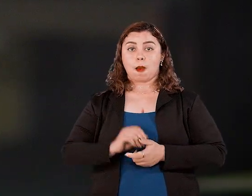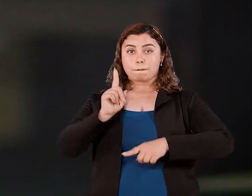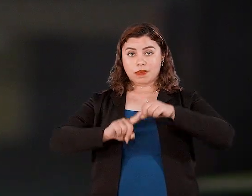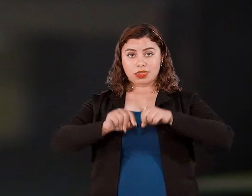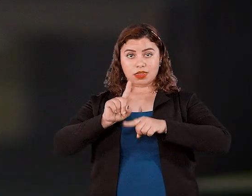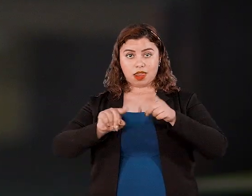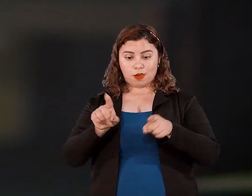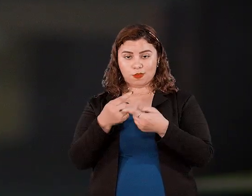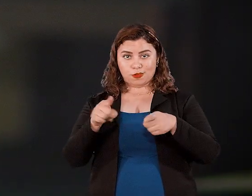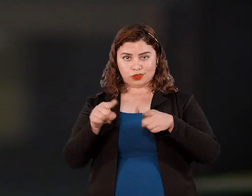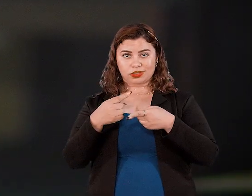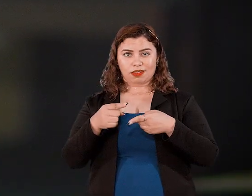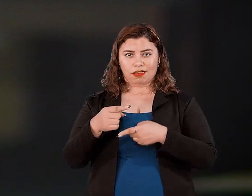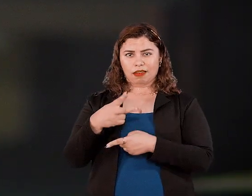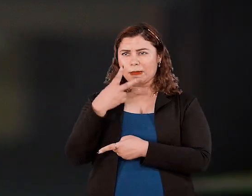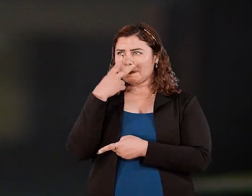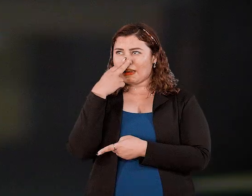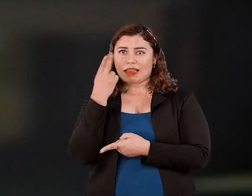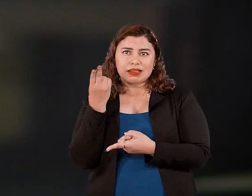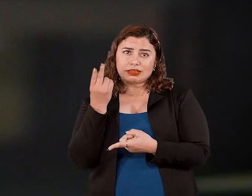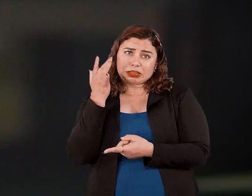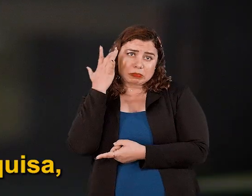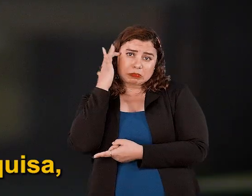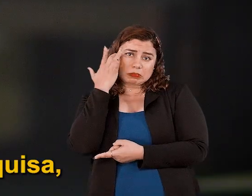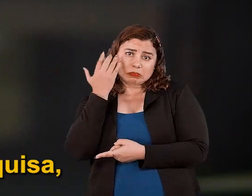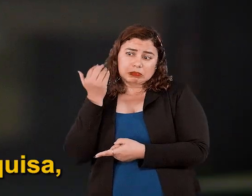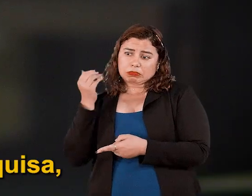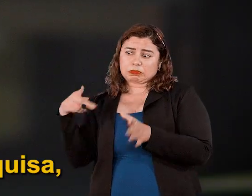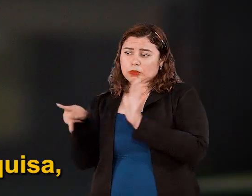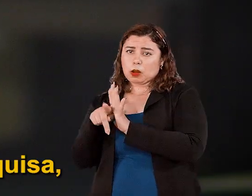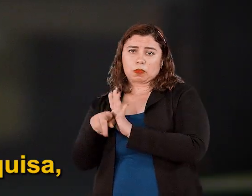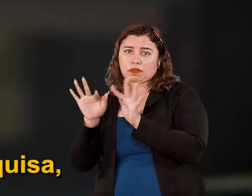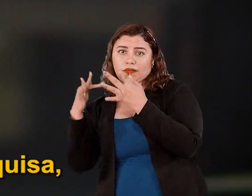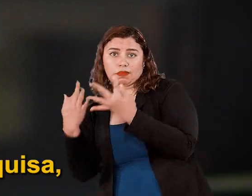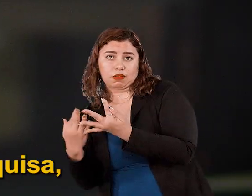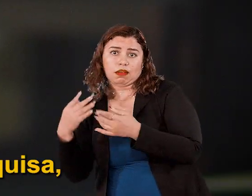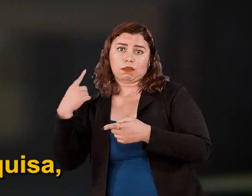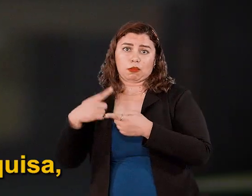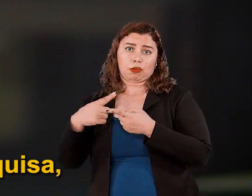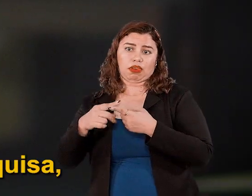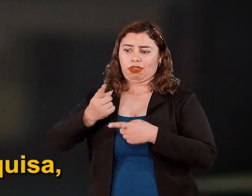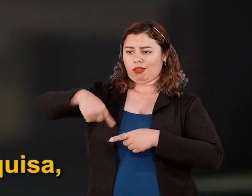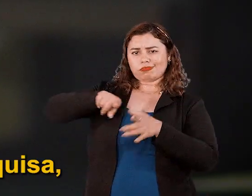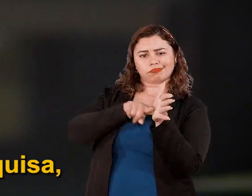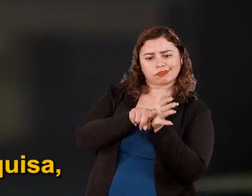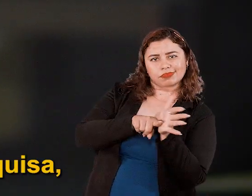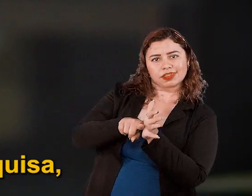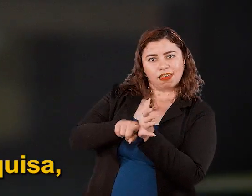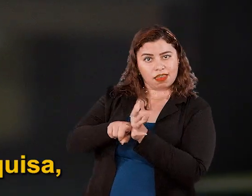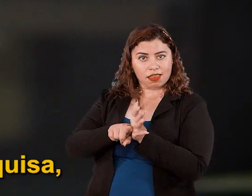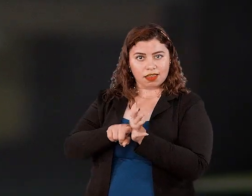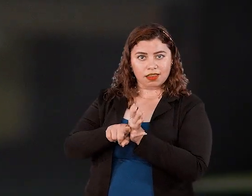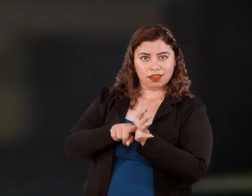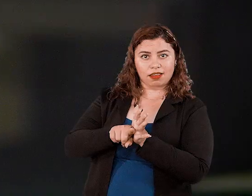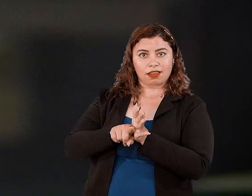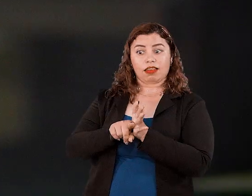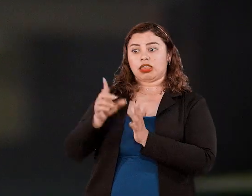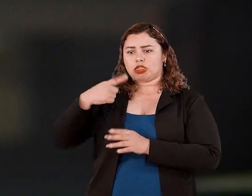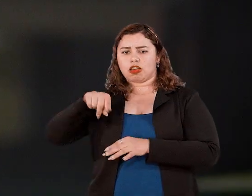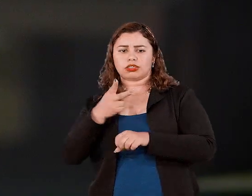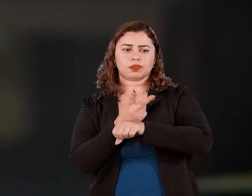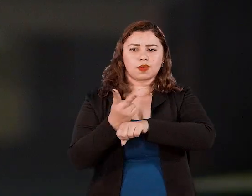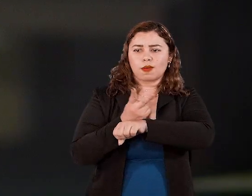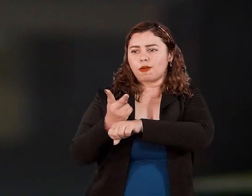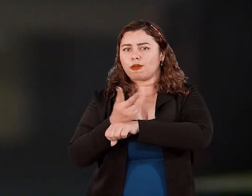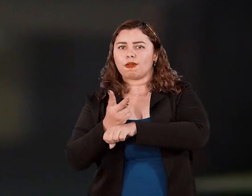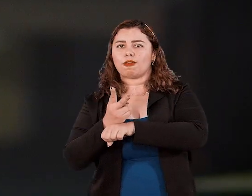A obra dele fica em posse, acredito, dos seus familiares, porque nós fizemos toda uma pesquisa,